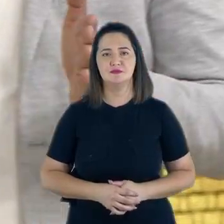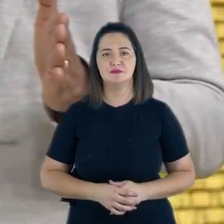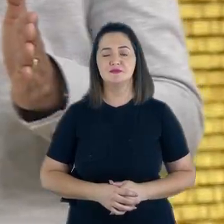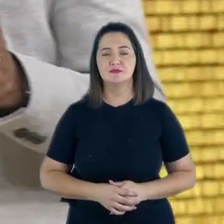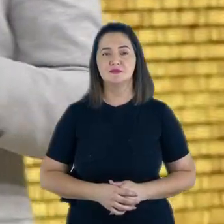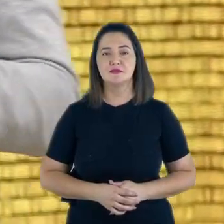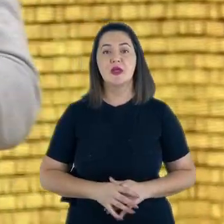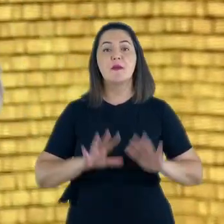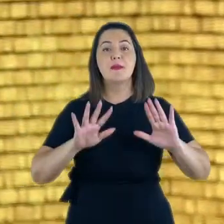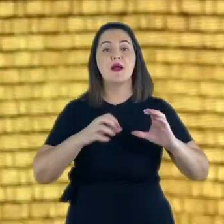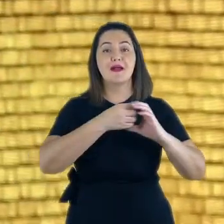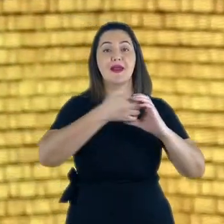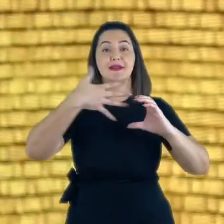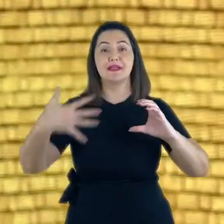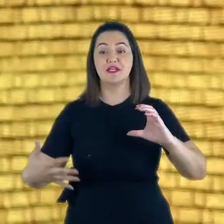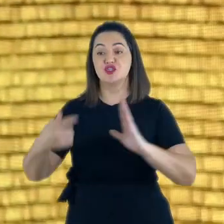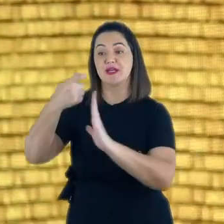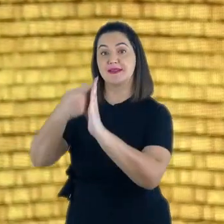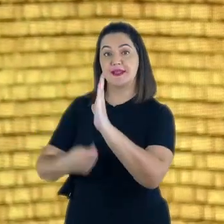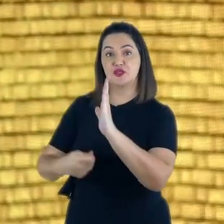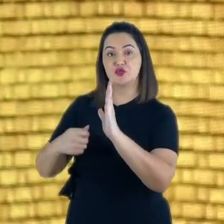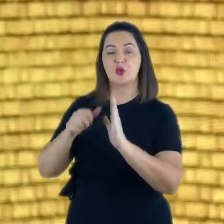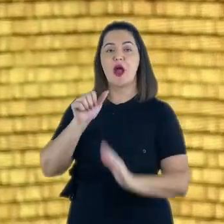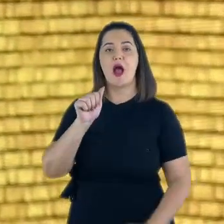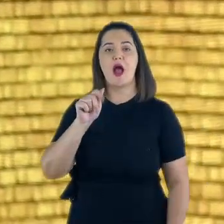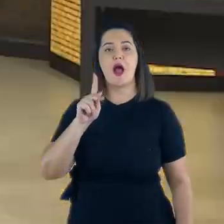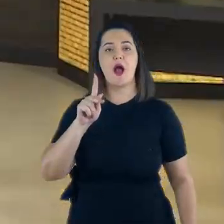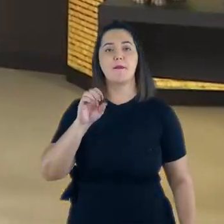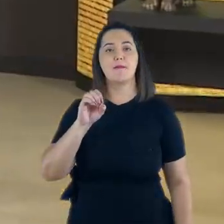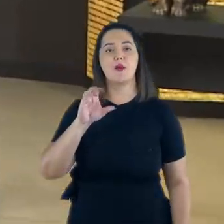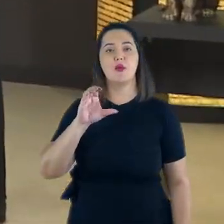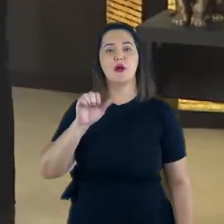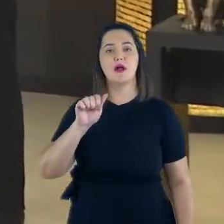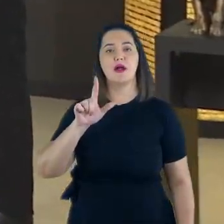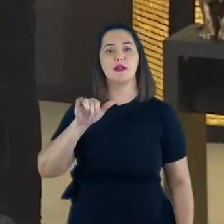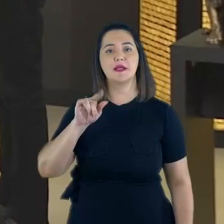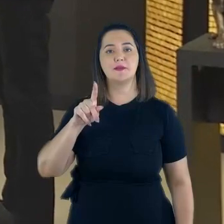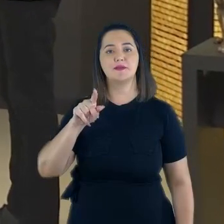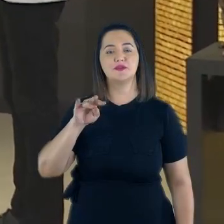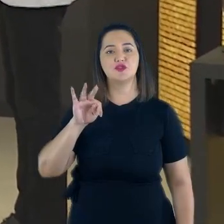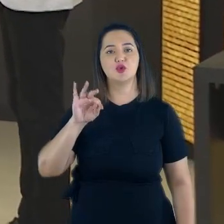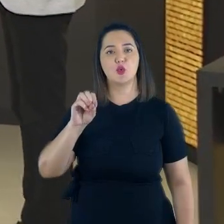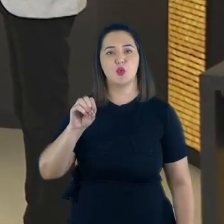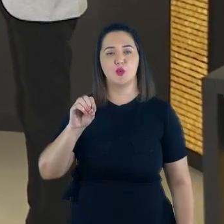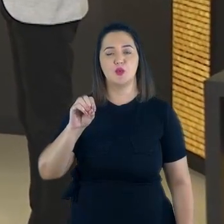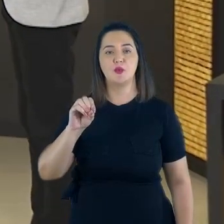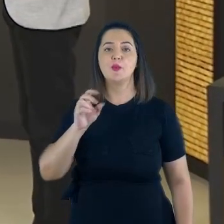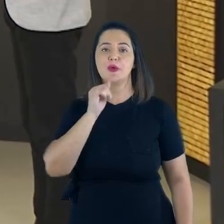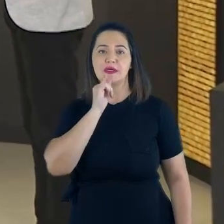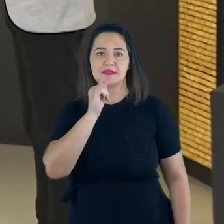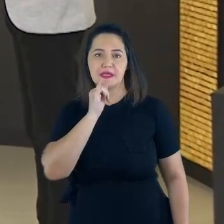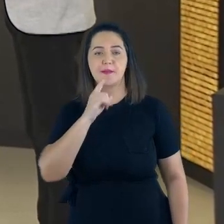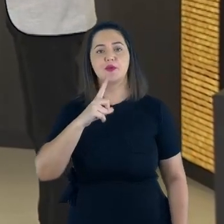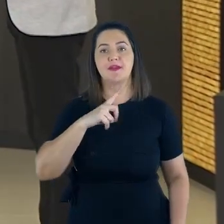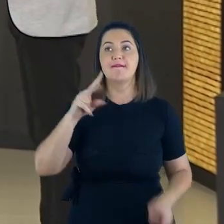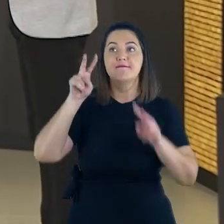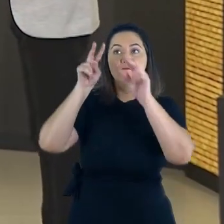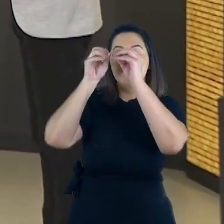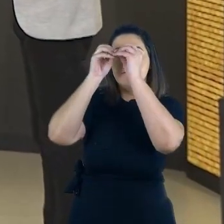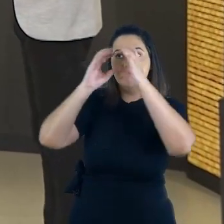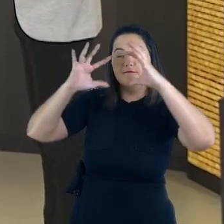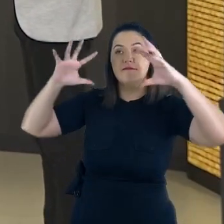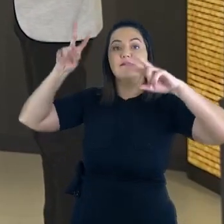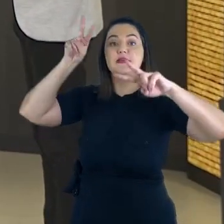características dos textos apocalípticos são as seguintes. Eu vou colocar aqui no quadro para você. Um texto apocalíptico traz geralmente visões e